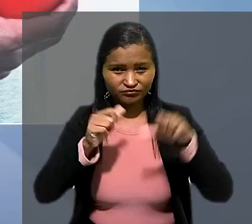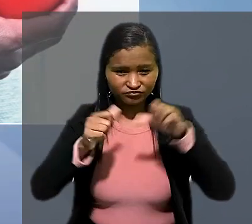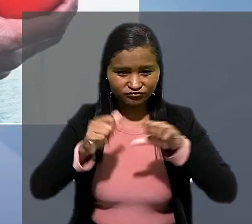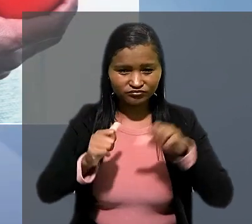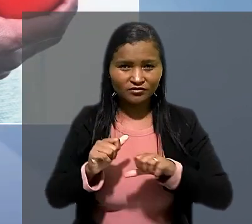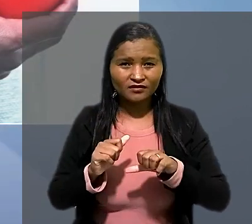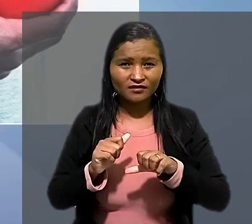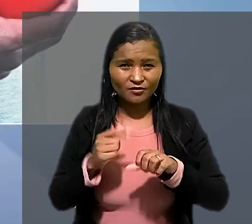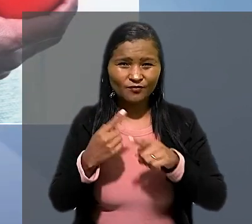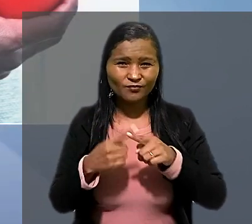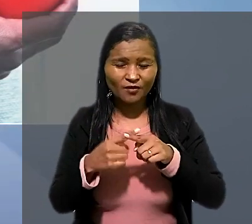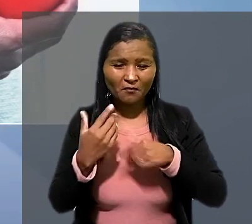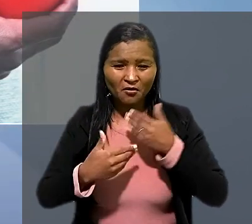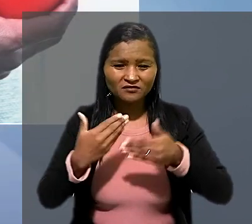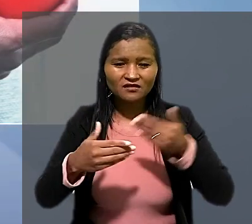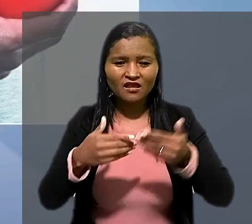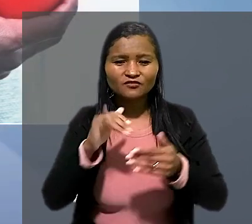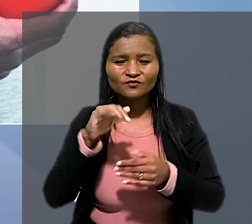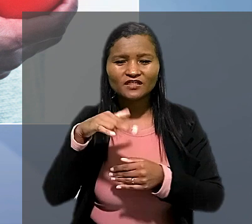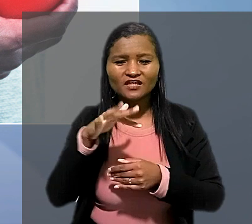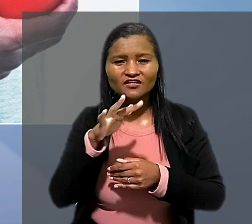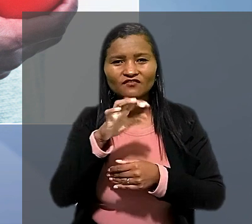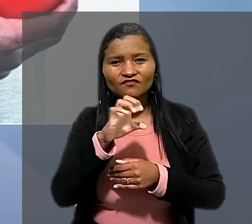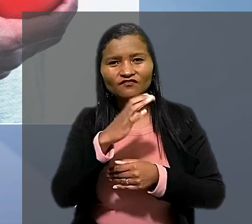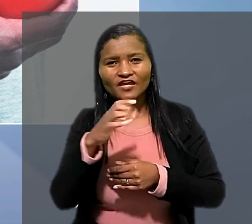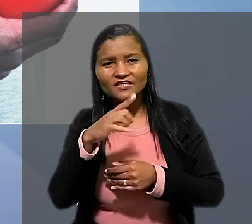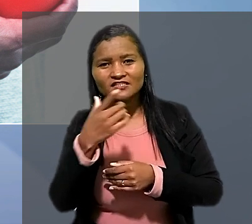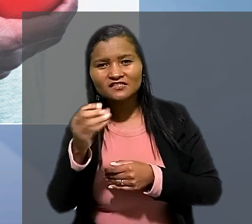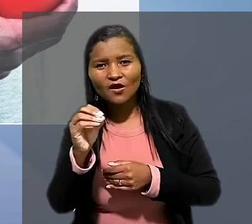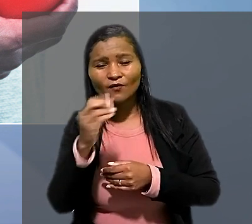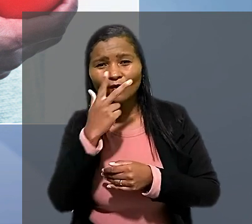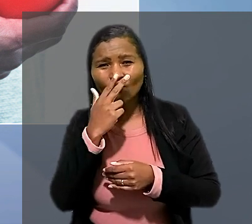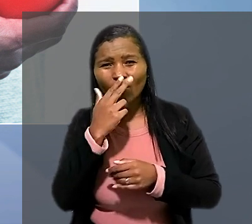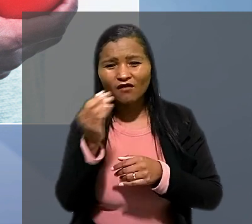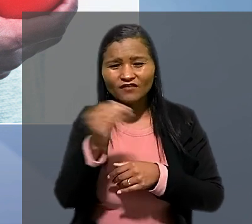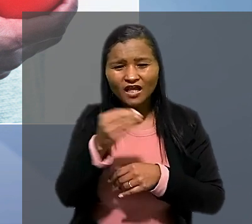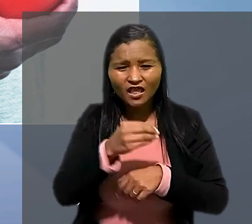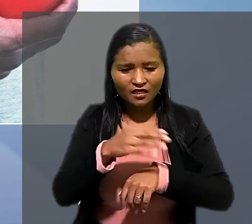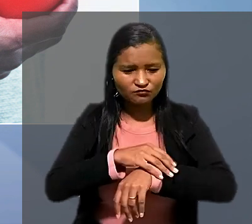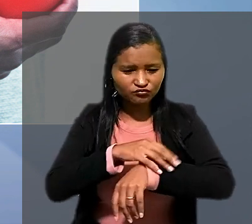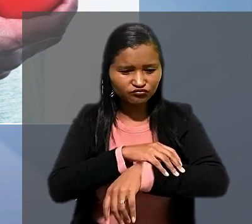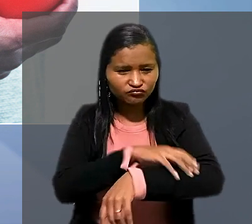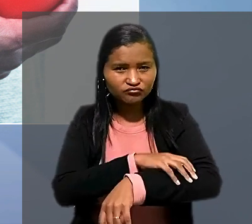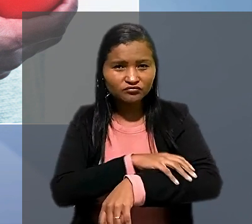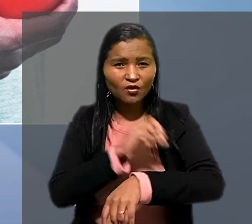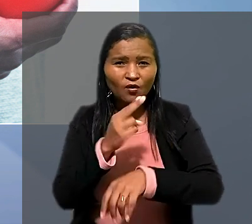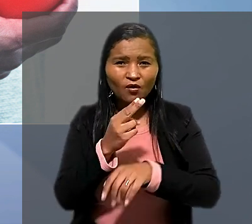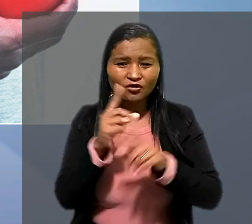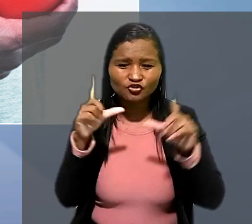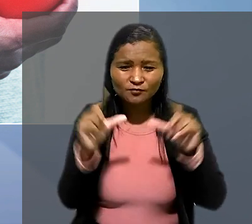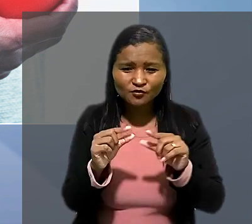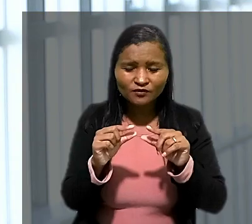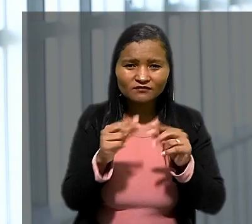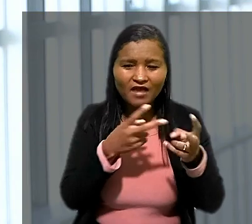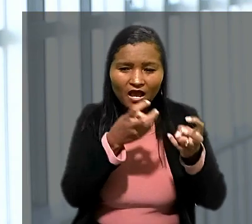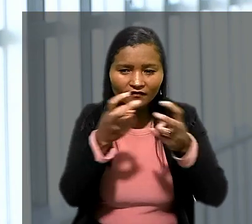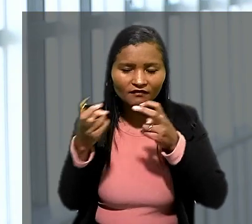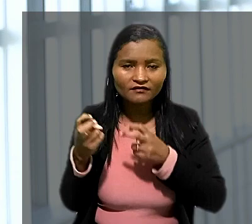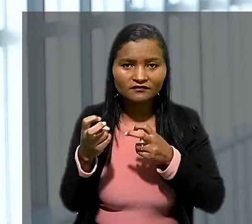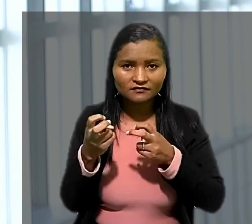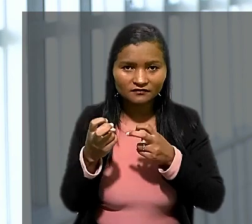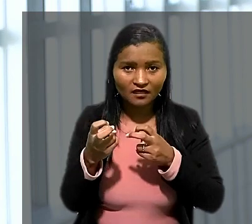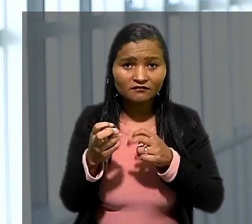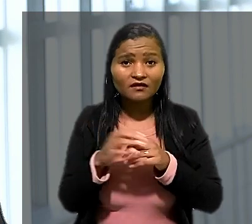por um processo infeccioso prévio que se manifesta como fraqueza muscular, com redução ou ausência de reflexos. Ainda